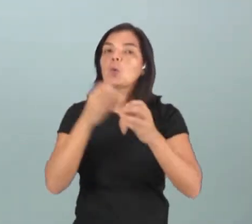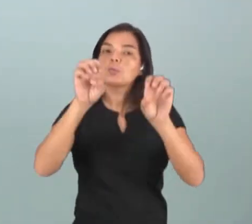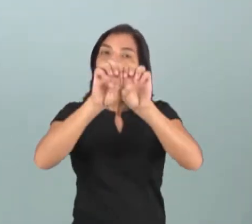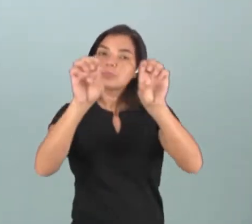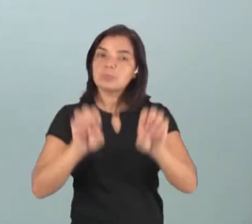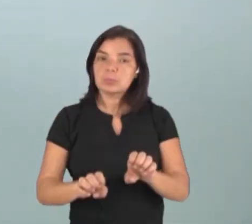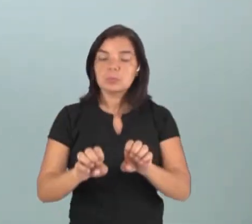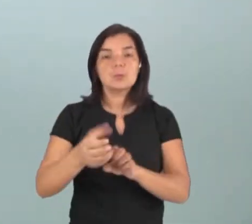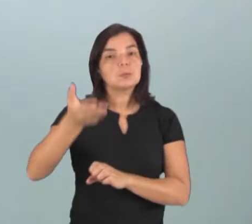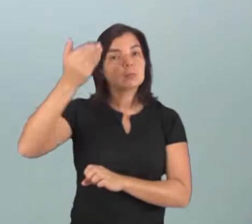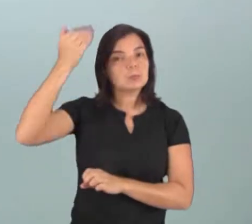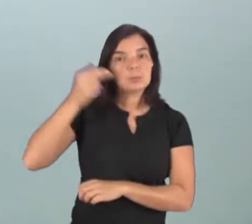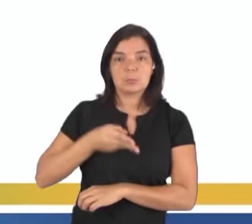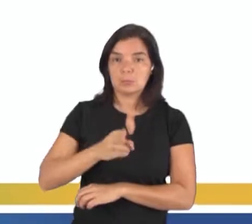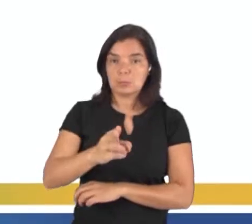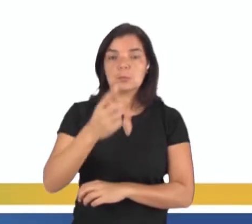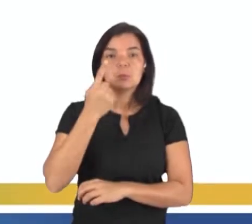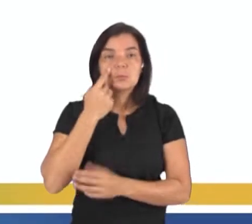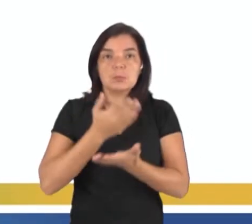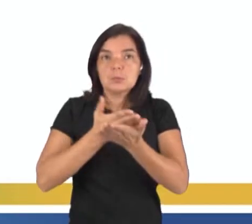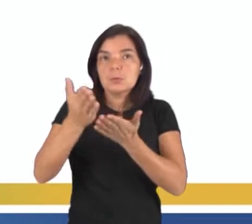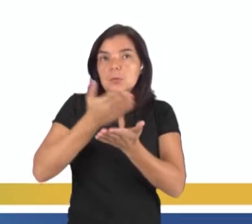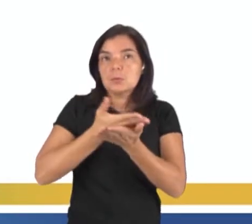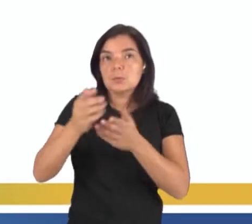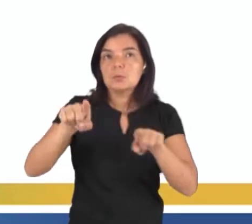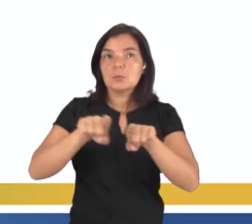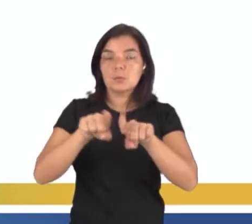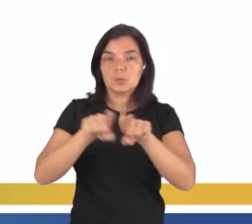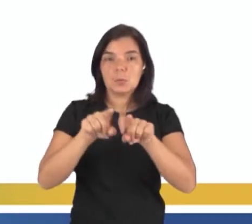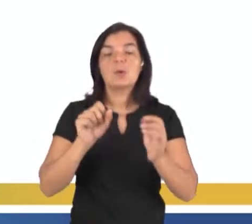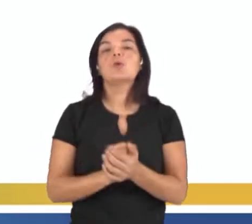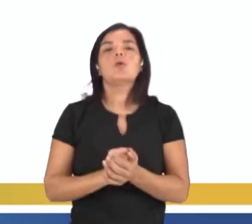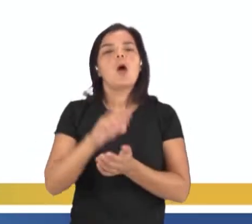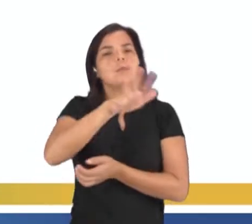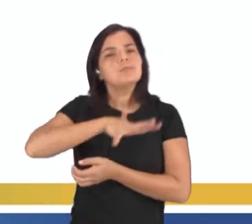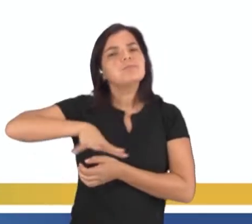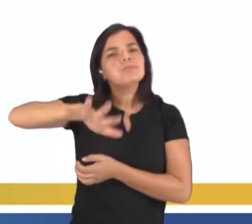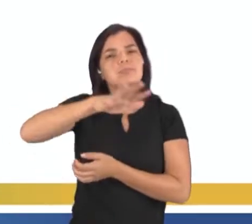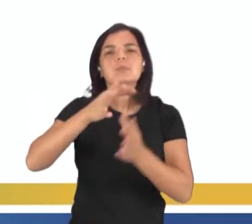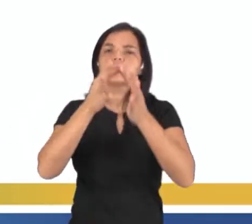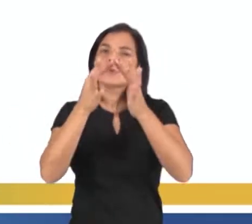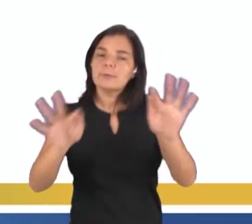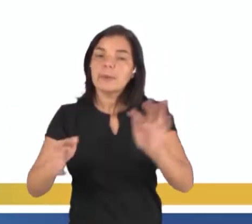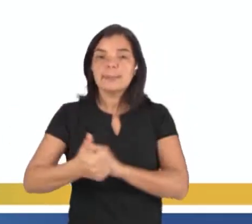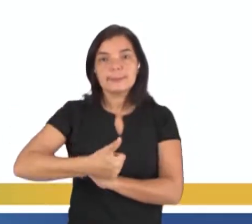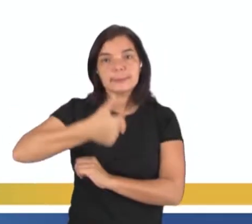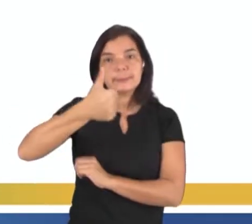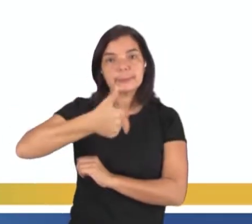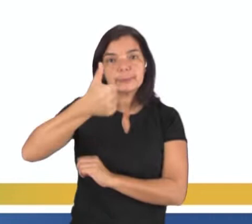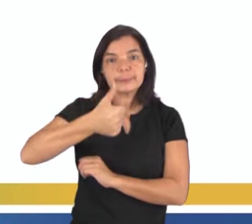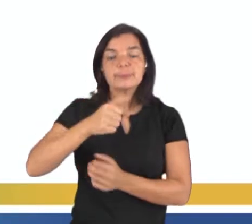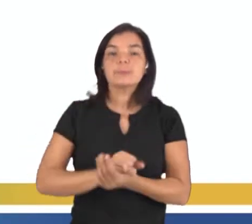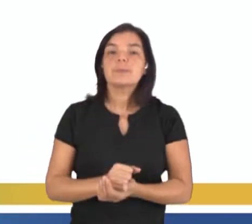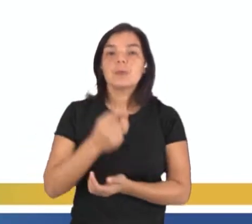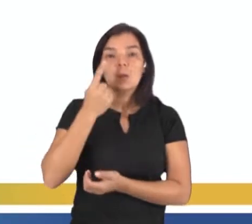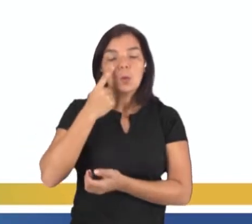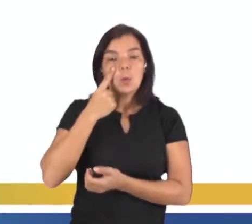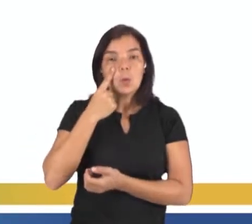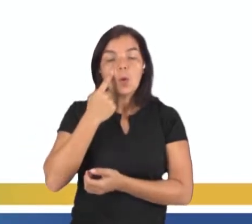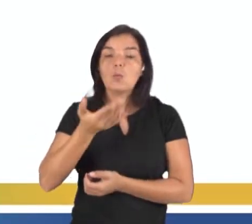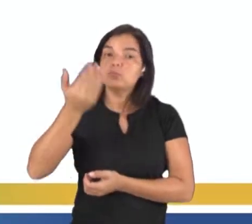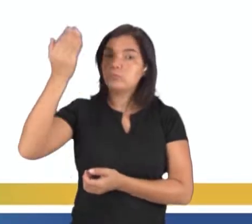estruturar esse past continuous. Vamos iniciar falando sobre a estrutura geral das frases afirmativas. Então, o